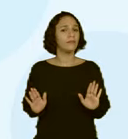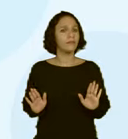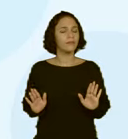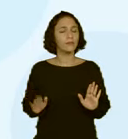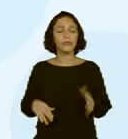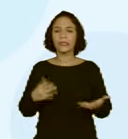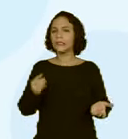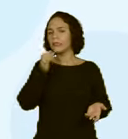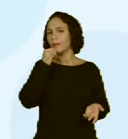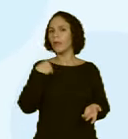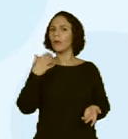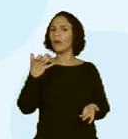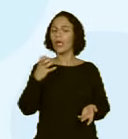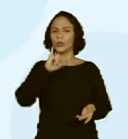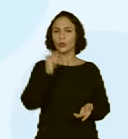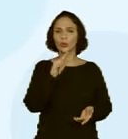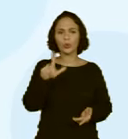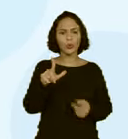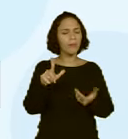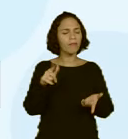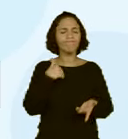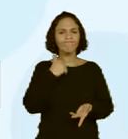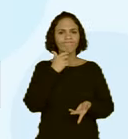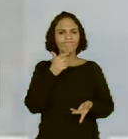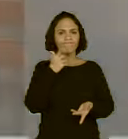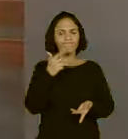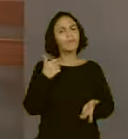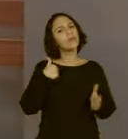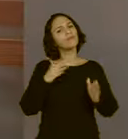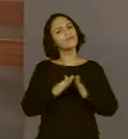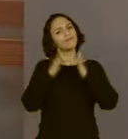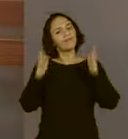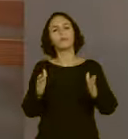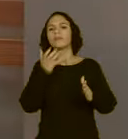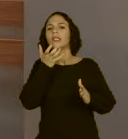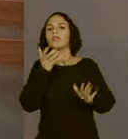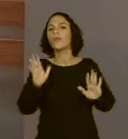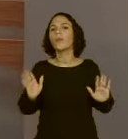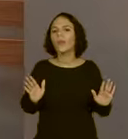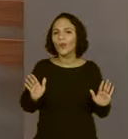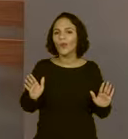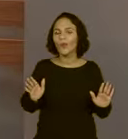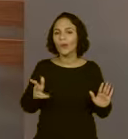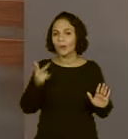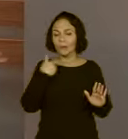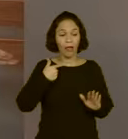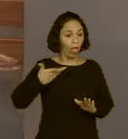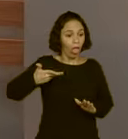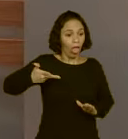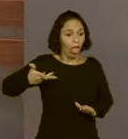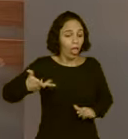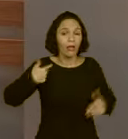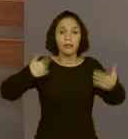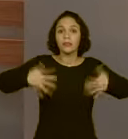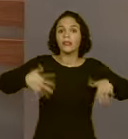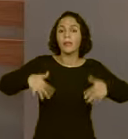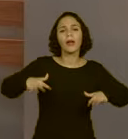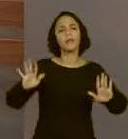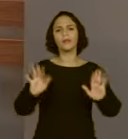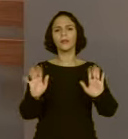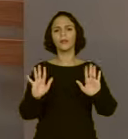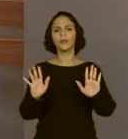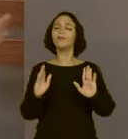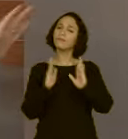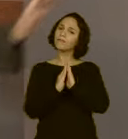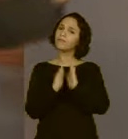Ai, puxa, eu queria para julho, mas não deu para julho, então vamos para dezembro. Não precisa sair correndo, né? Desesperado.